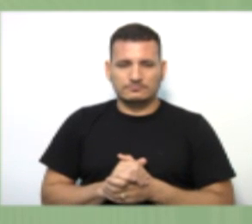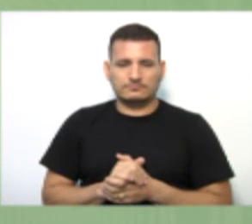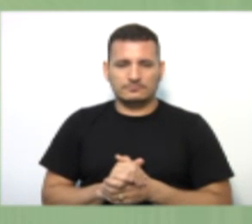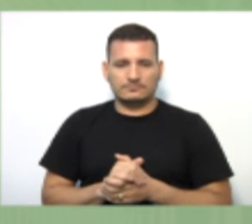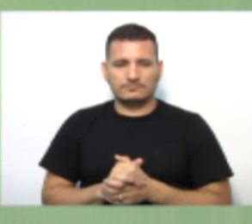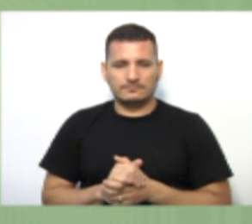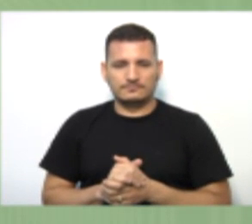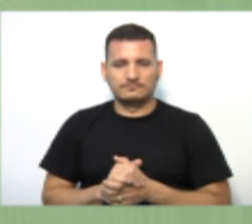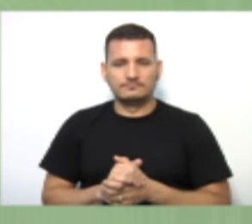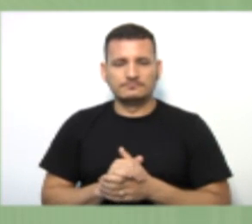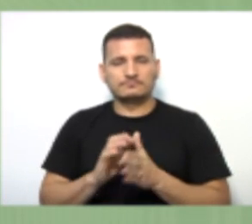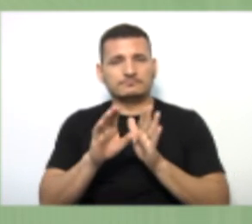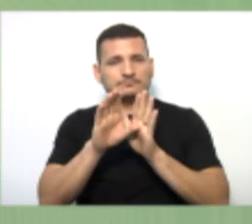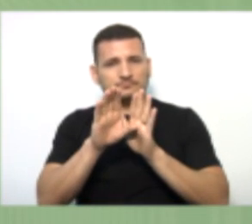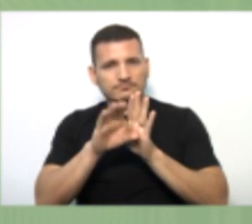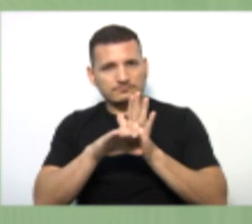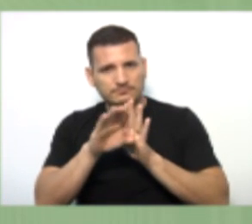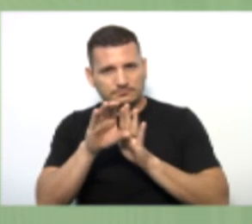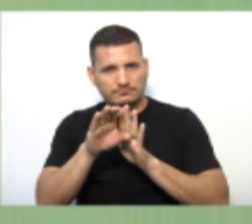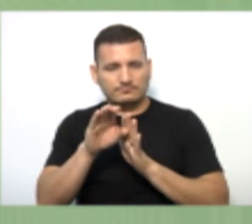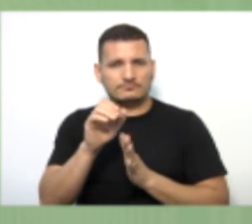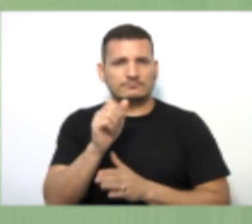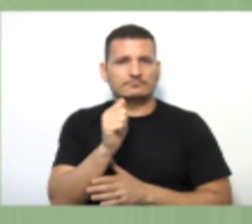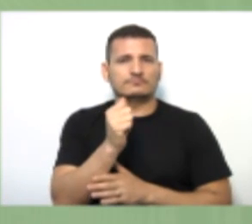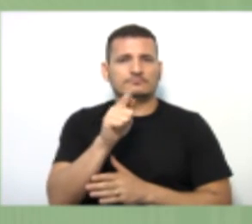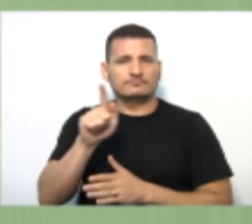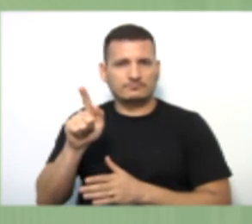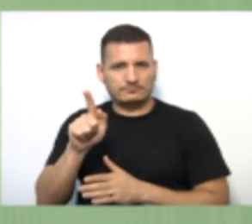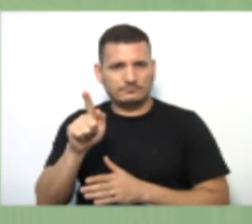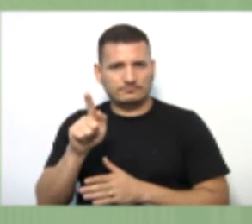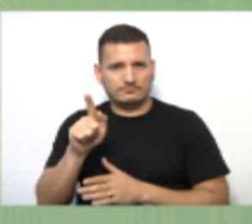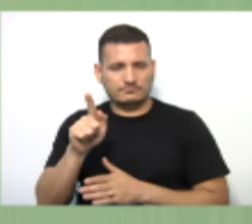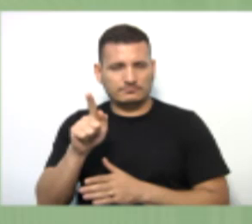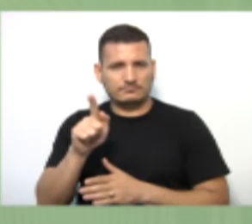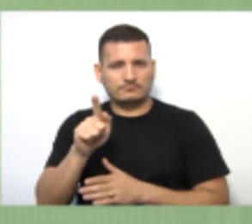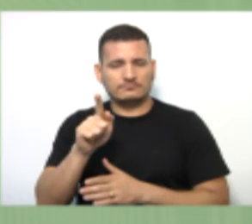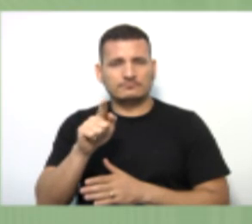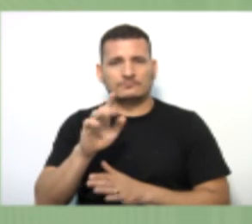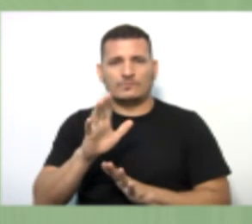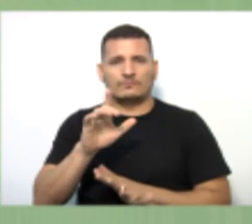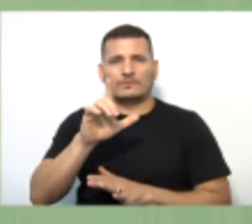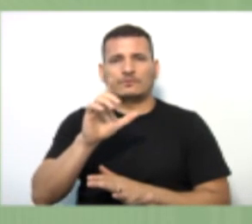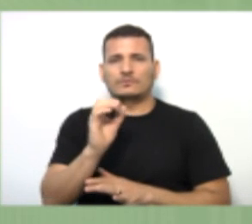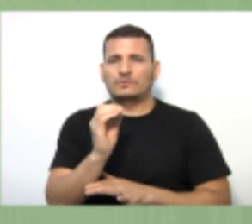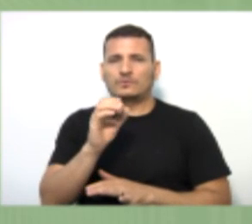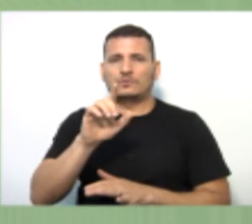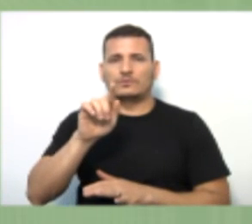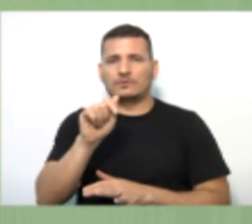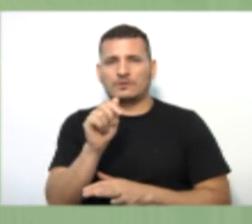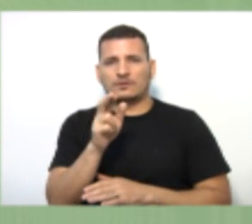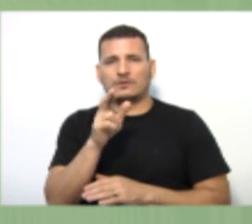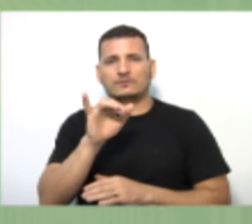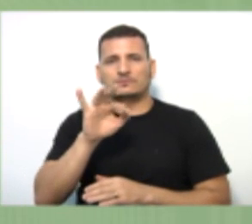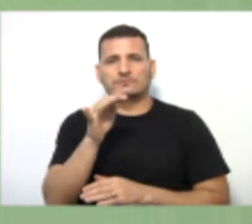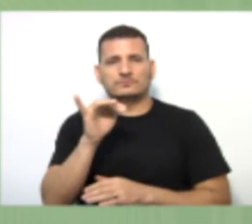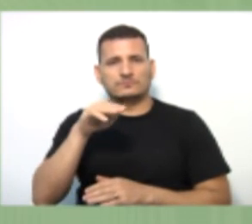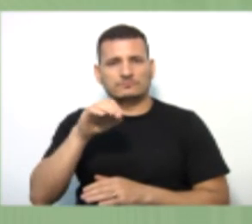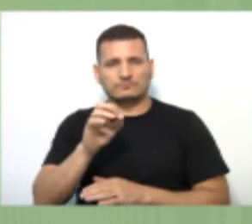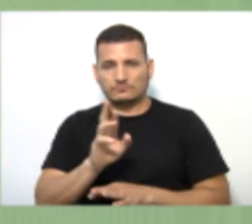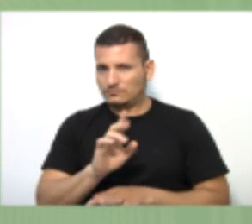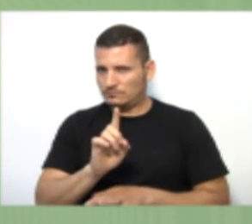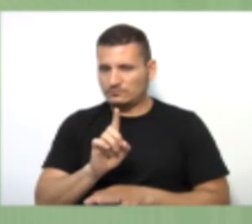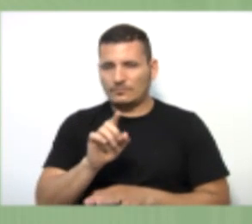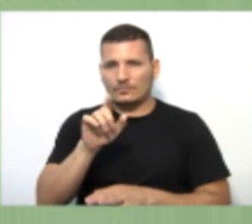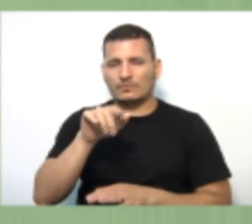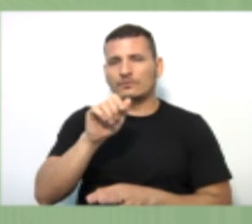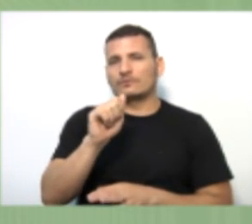conceituar algoritmo, tá? É algoritmo, não é logaritmo, tá bom, pessoal? Mais pra frente quem tiver com dúvida, eu vou tirar essa dúvida de vocês sobre